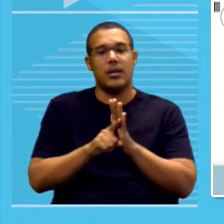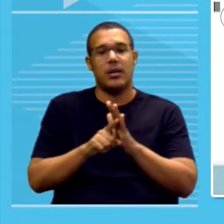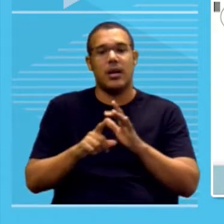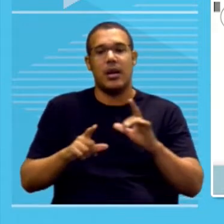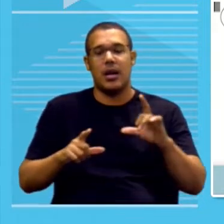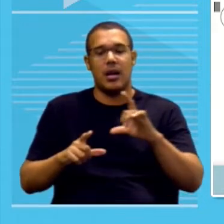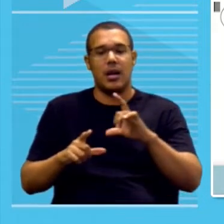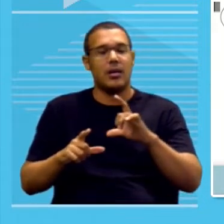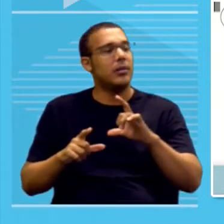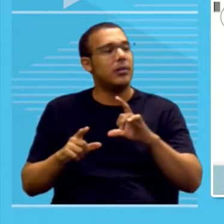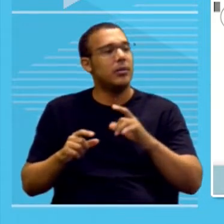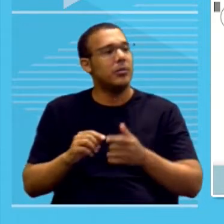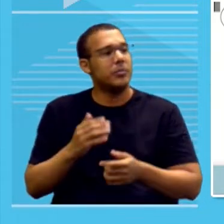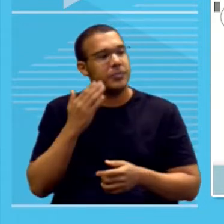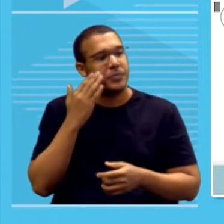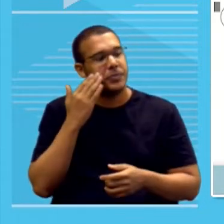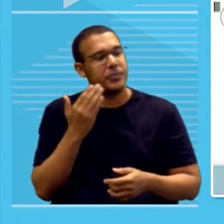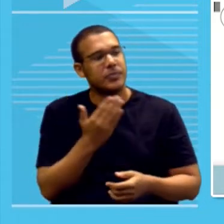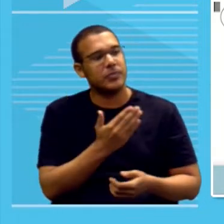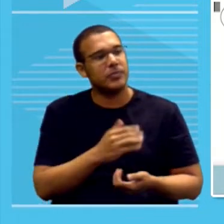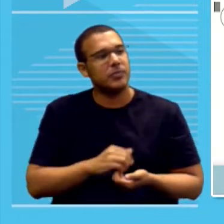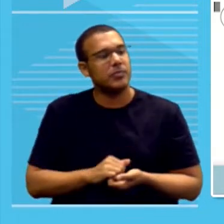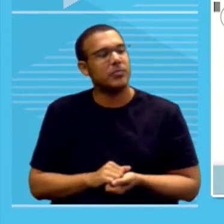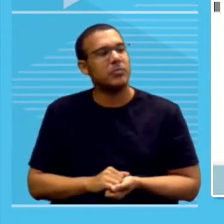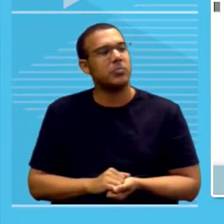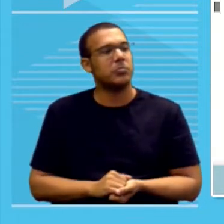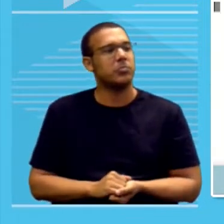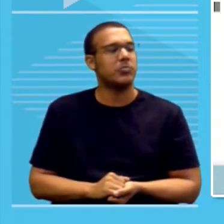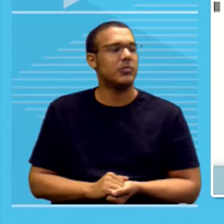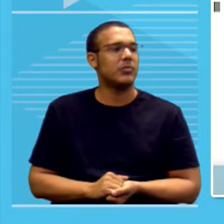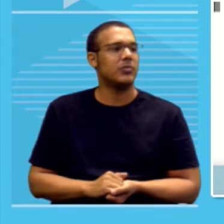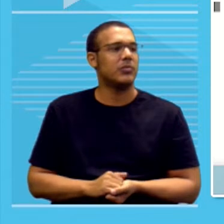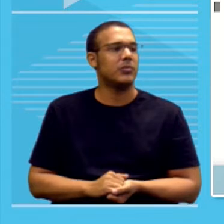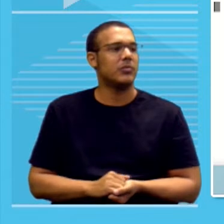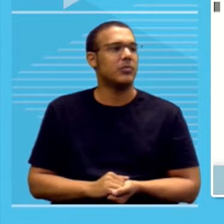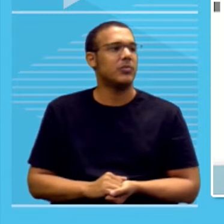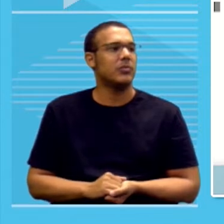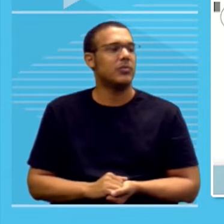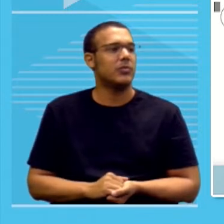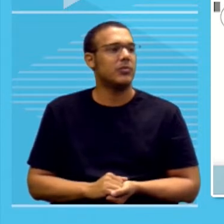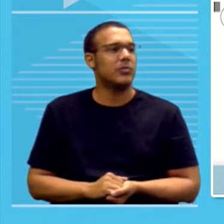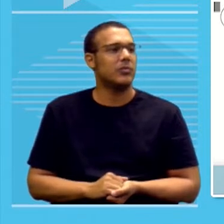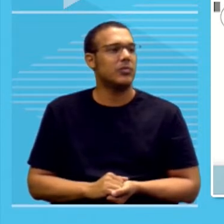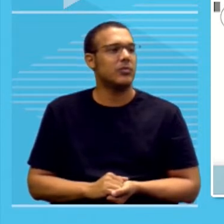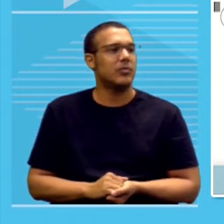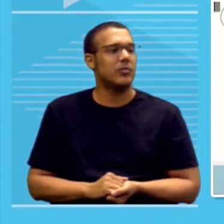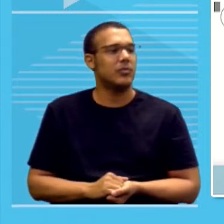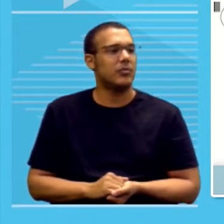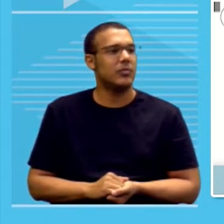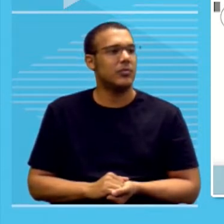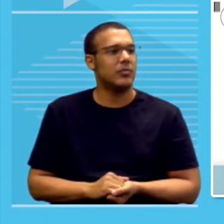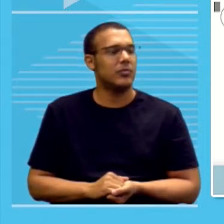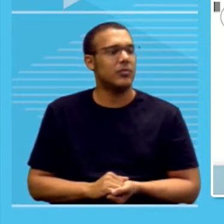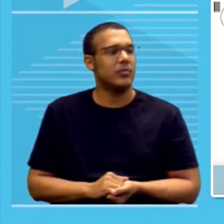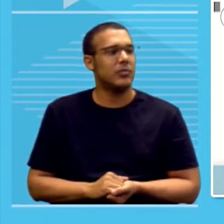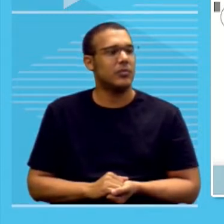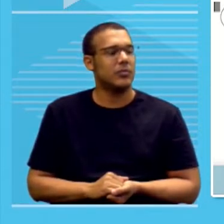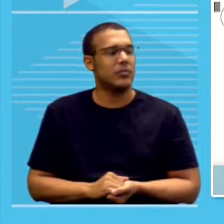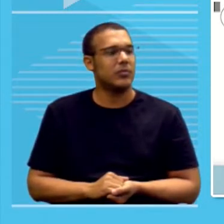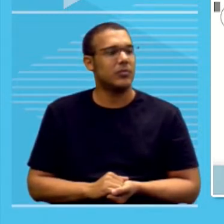parênteses e coloca ele negativo lá pegou a ideia se esquecer isso aqui vai dar errado gente